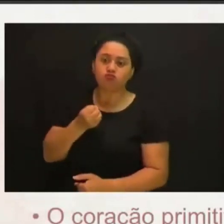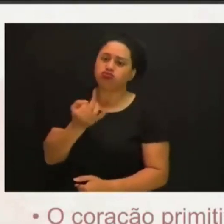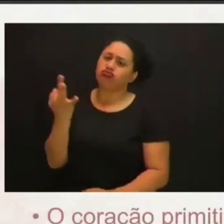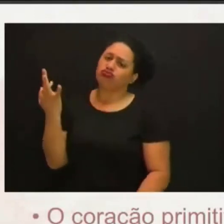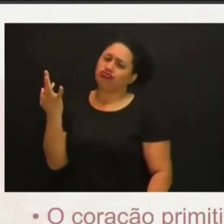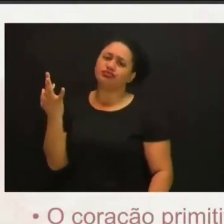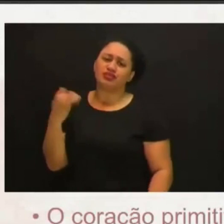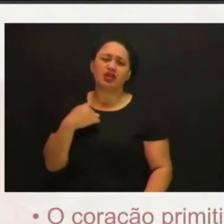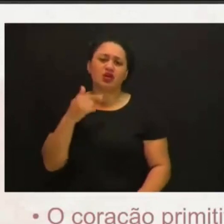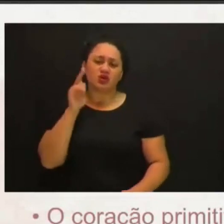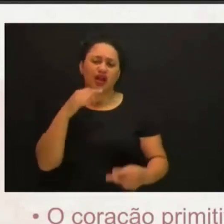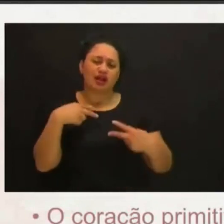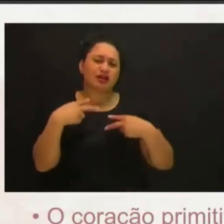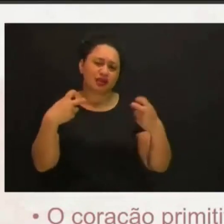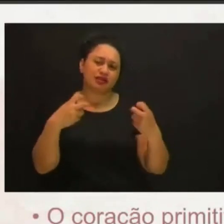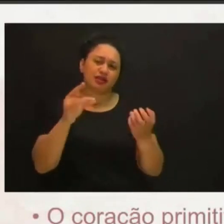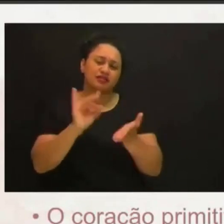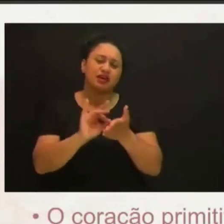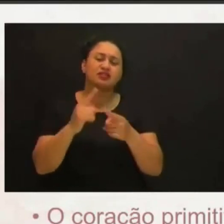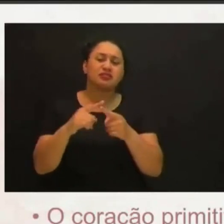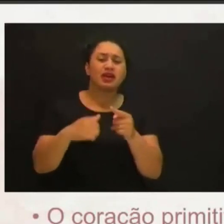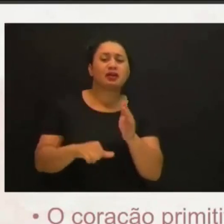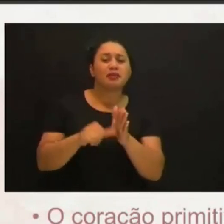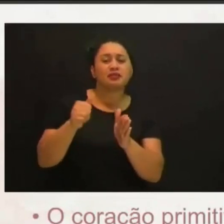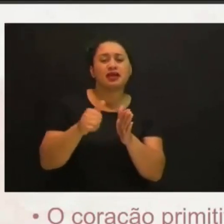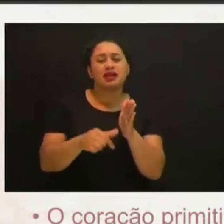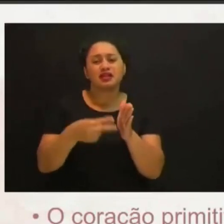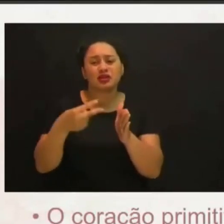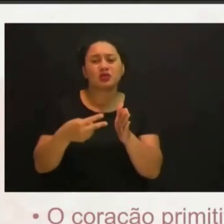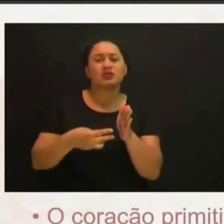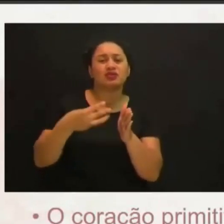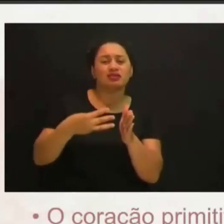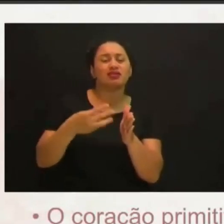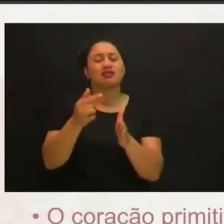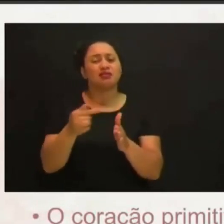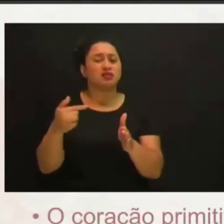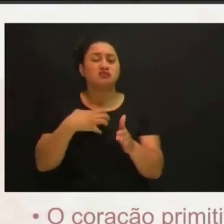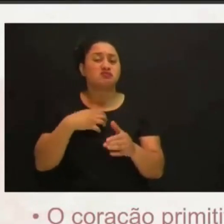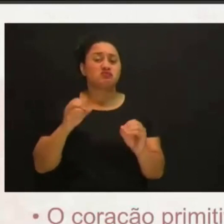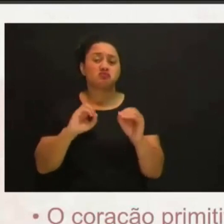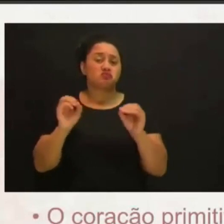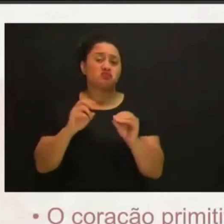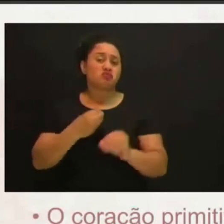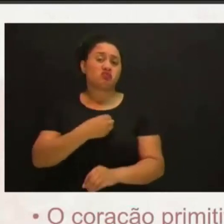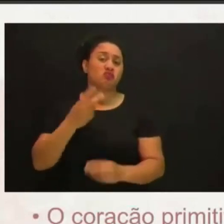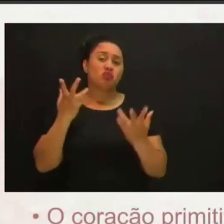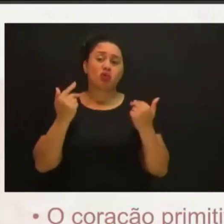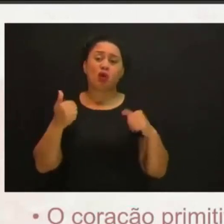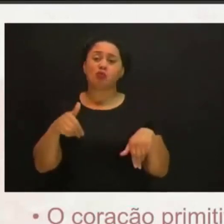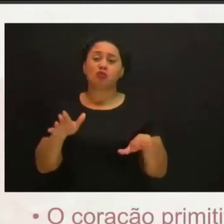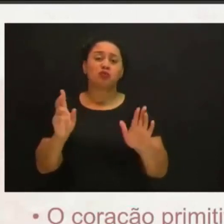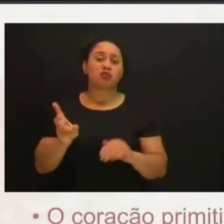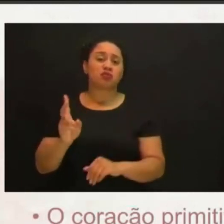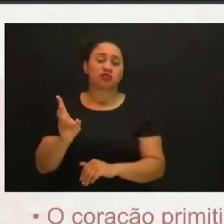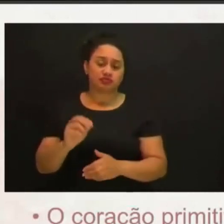dão conta, né? Porque às vezes nas primeiras semanas nós não sentimos nada, né? Você não sente nada, tá tudo bem, a sua vida continua. Né? Como